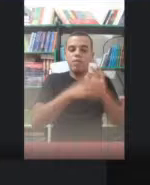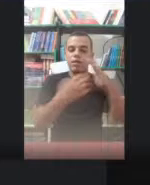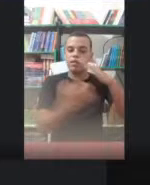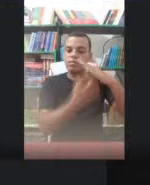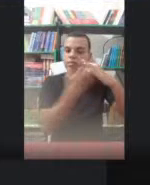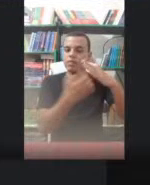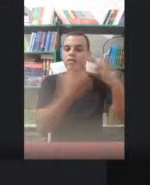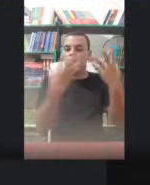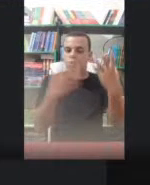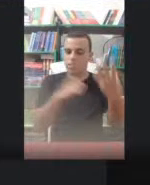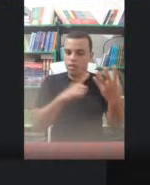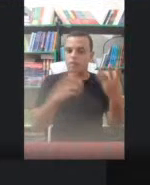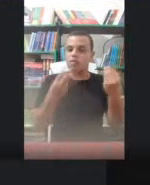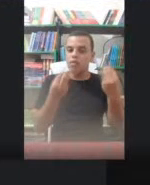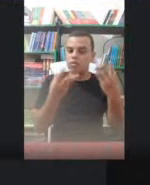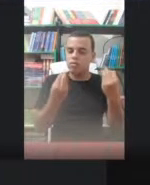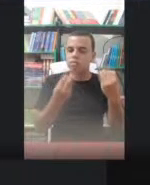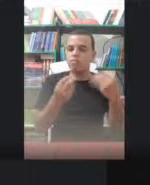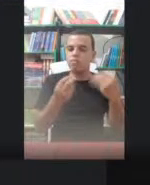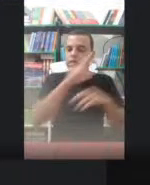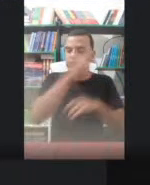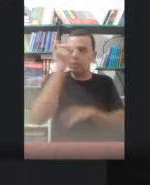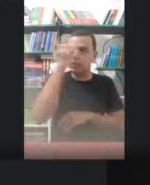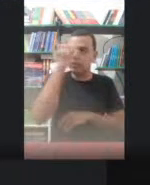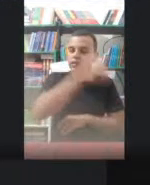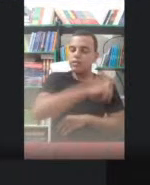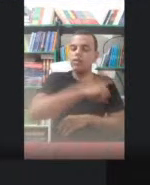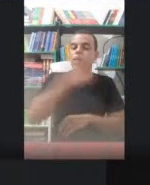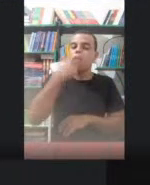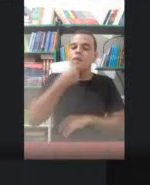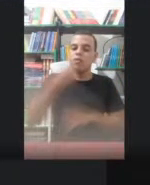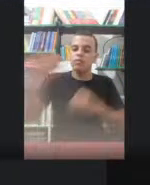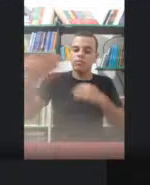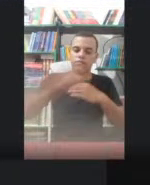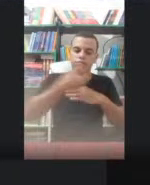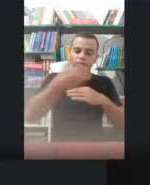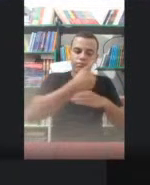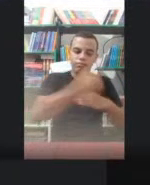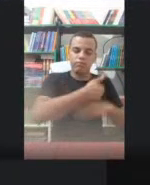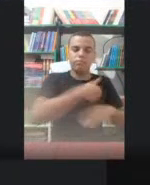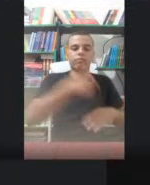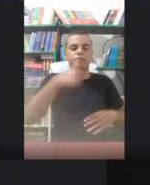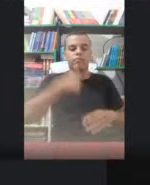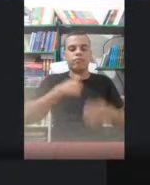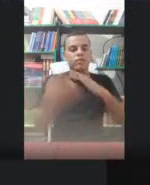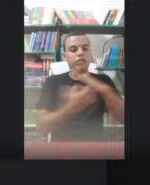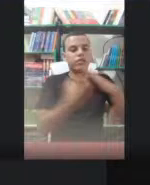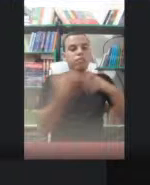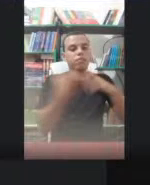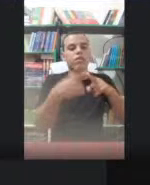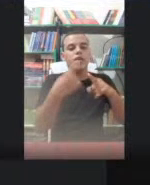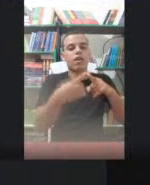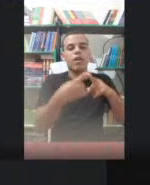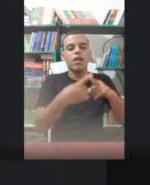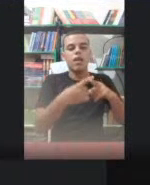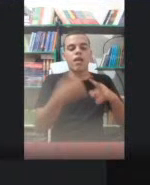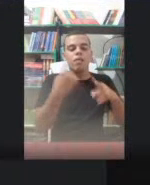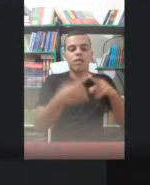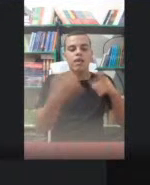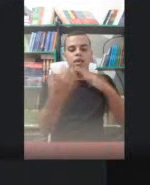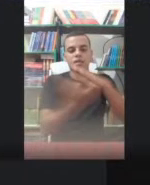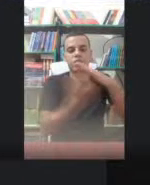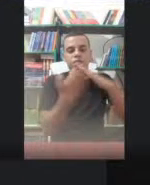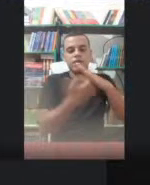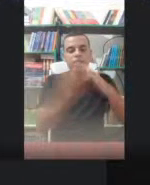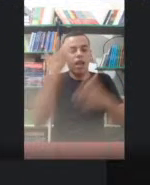assim, em que os homens participem de nossos programas e projetos, porque as empresas acham que os homens não precisam receber cuidados,